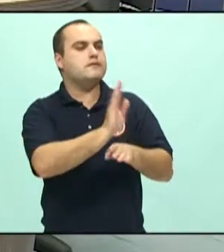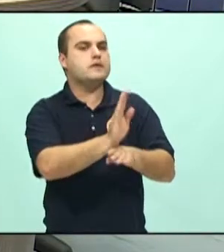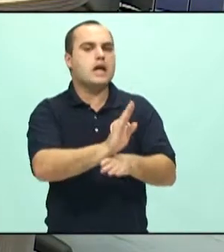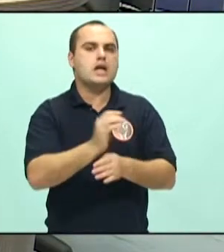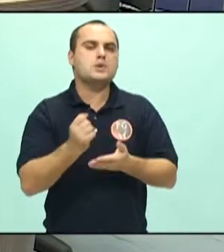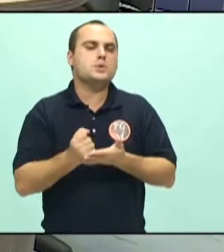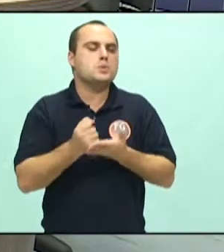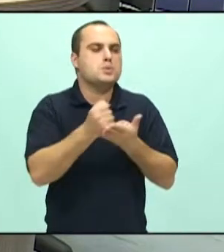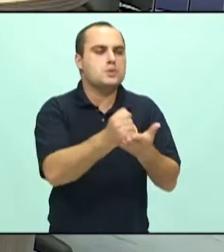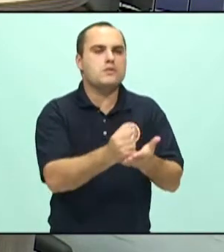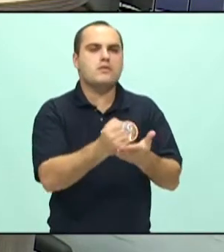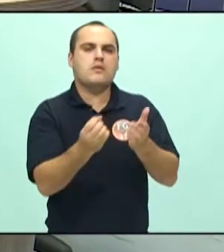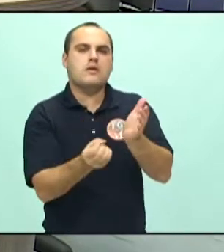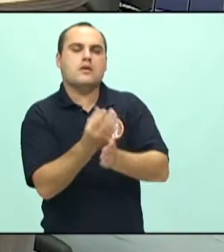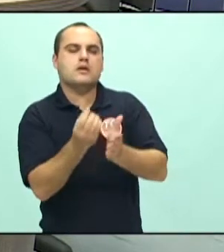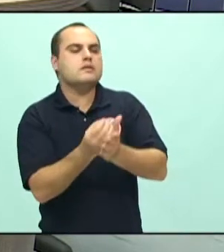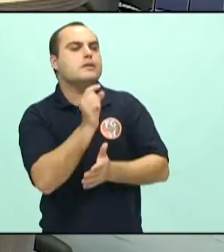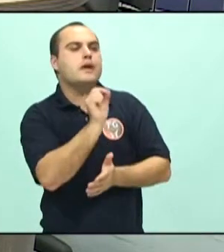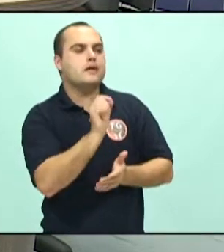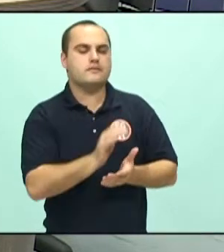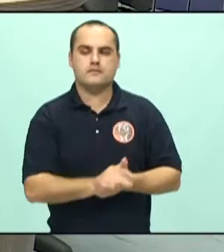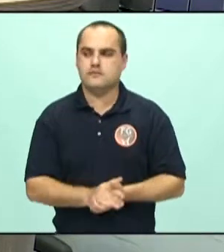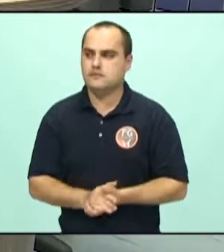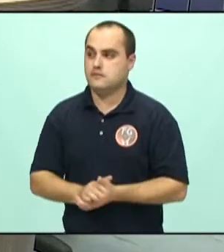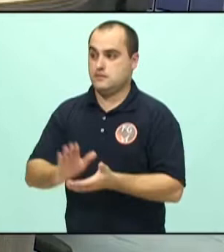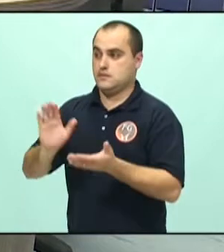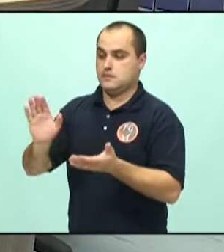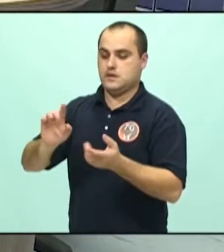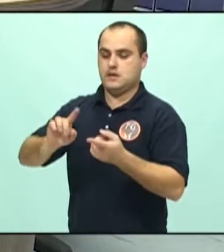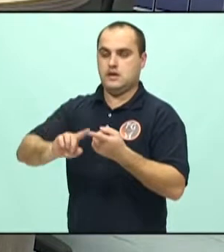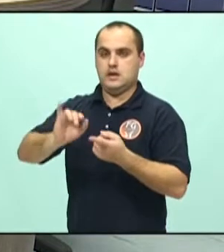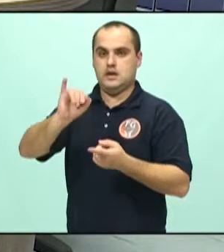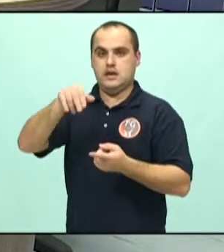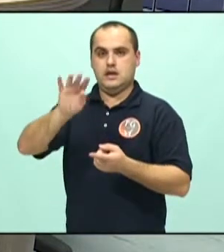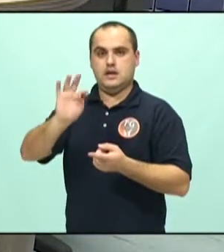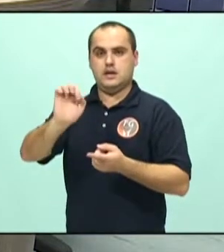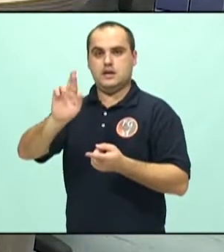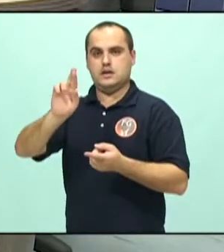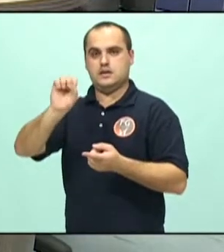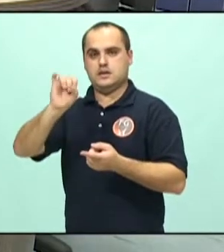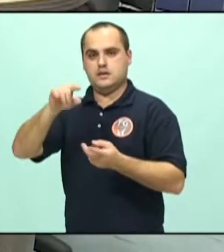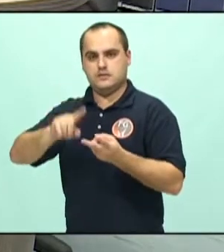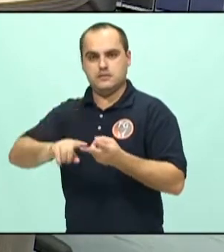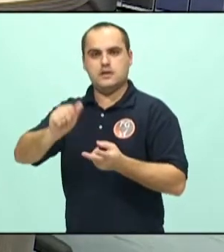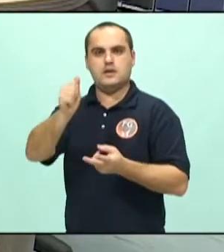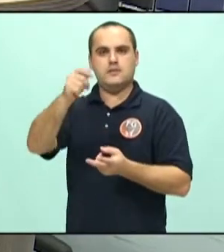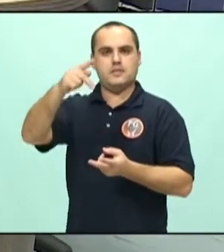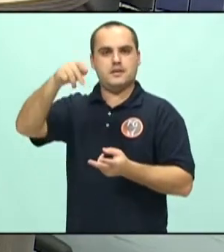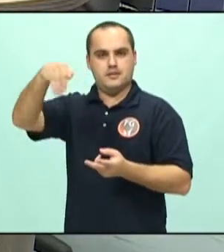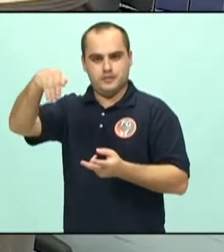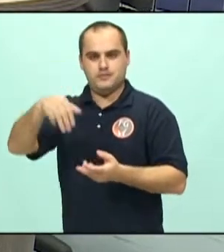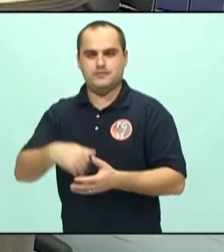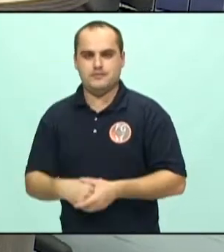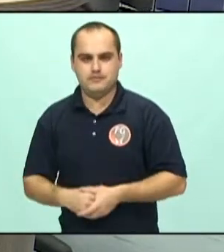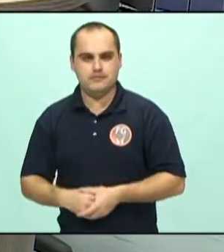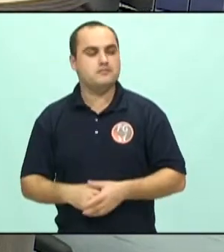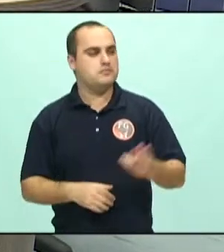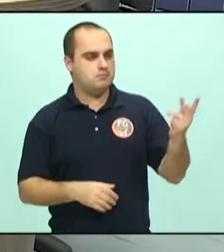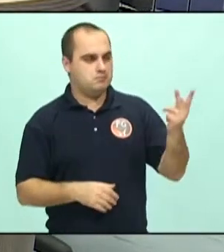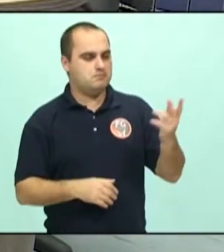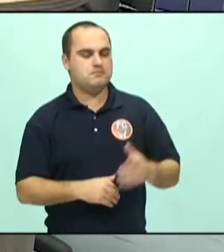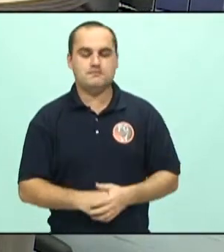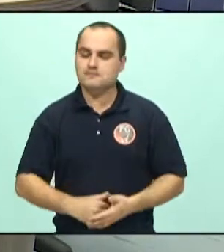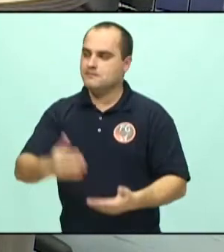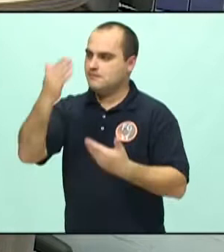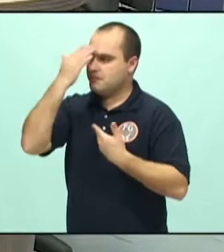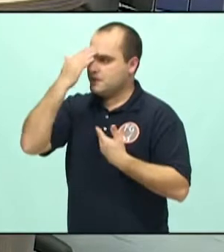a produção? Foi a Intersindical dos Trabalhadores Portuários e a IPM Terminals. IPM Terminals que fez a... Obrigado